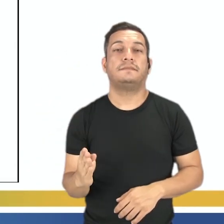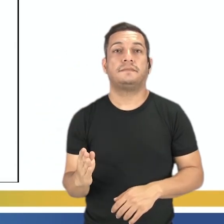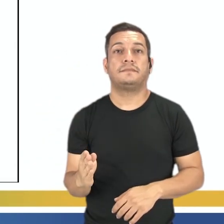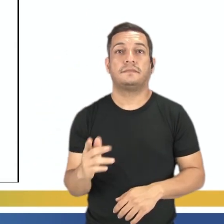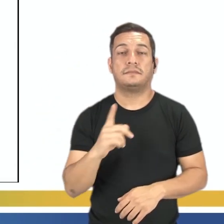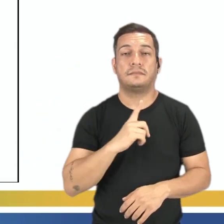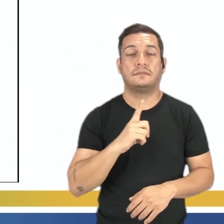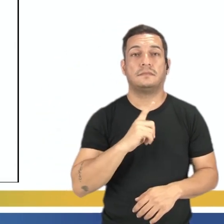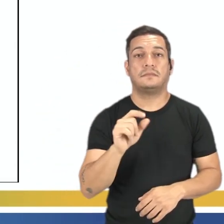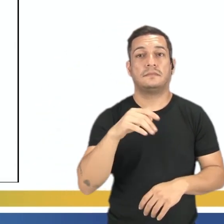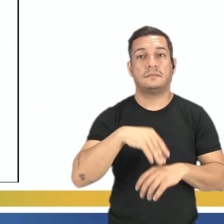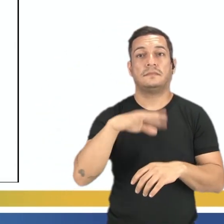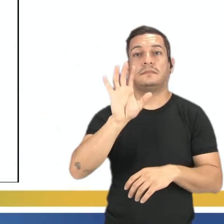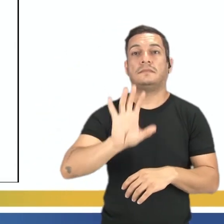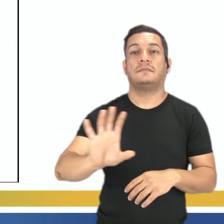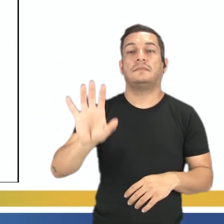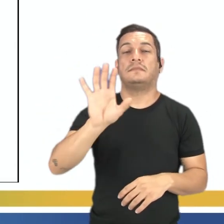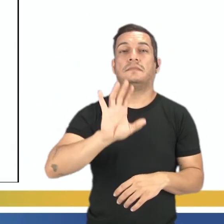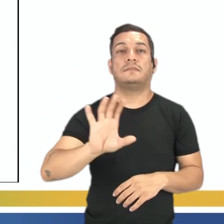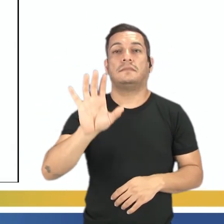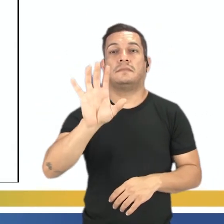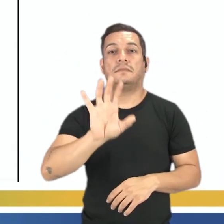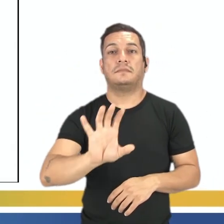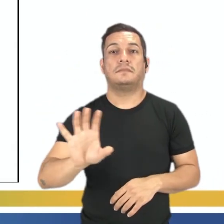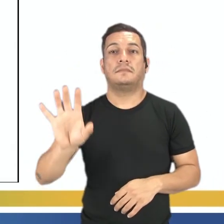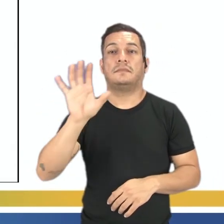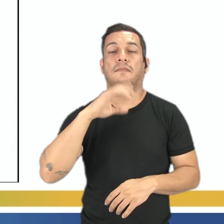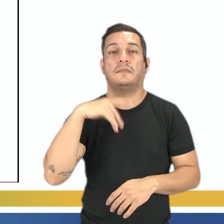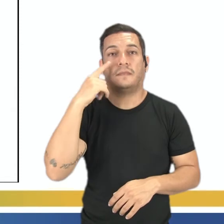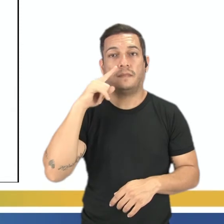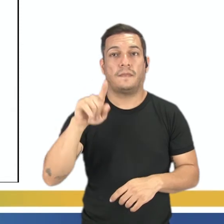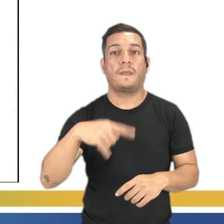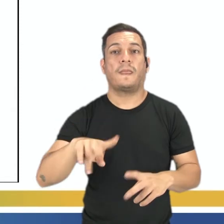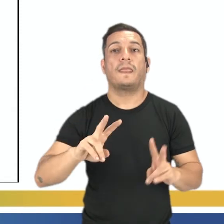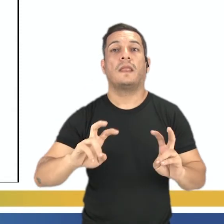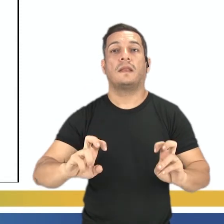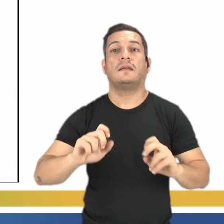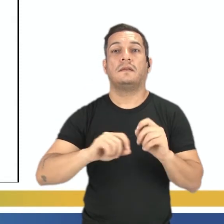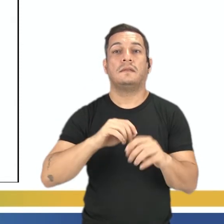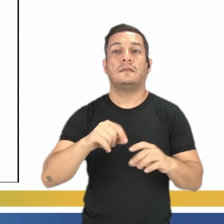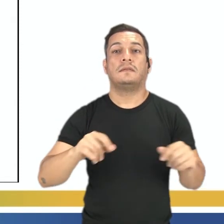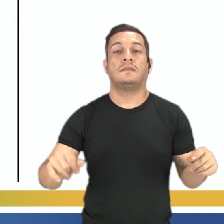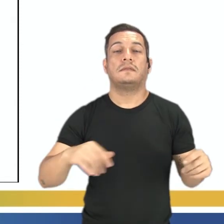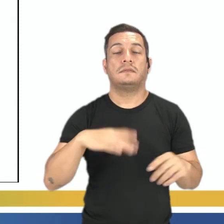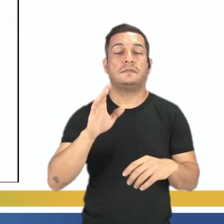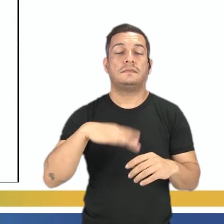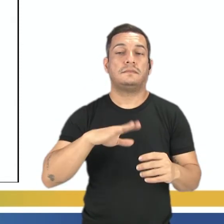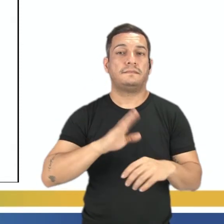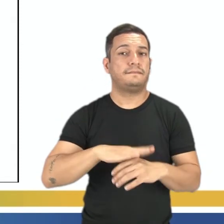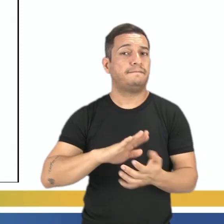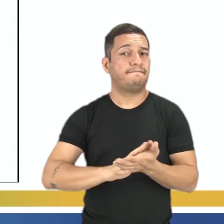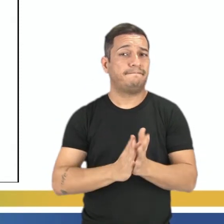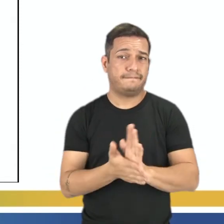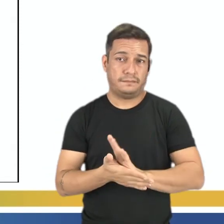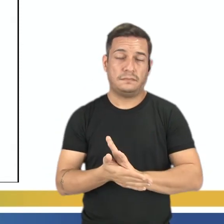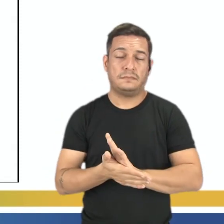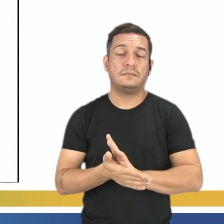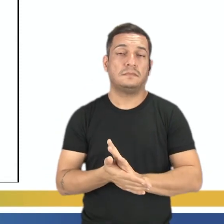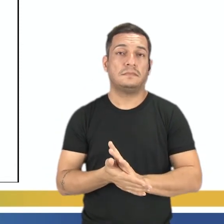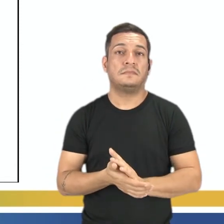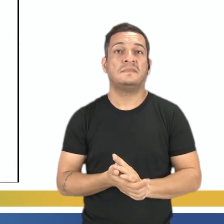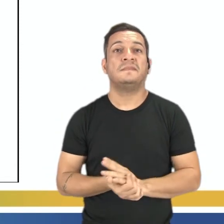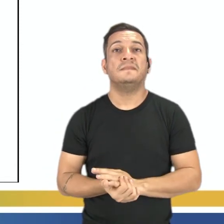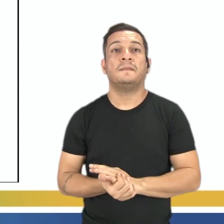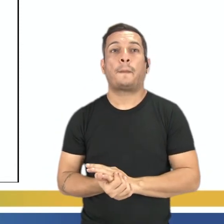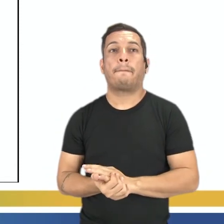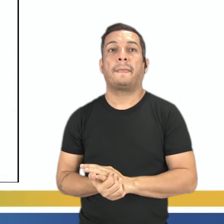E aí nós temos aí esse mapa, onde nesse mapa nós vamos ver a área de terras indígenas mais desmatada na Amazônia Legal,